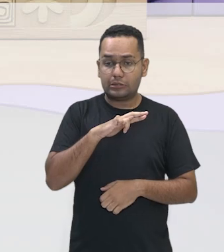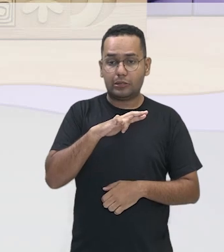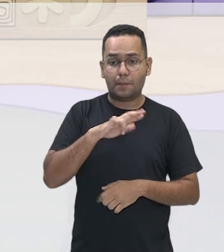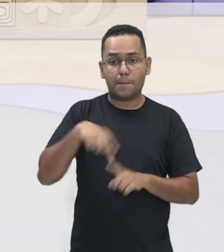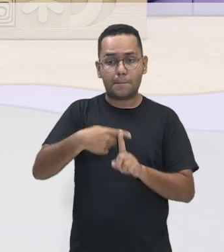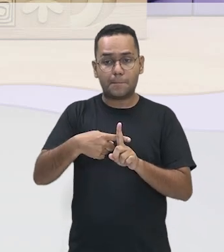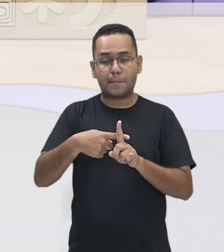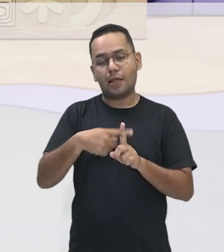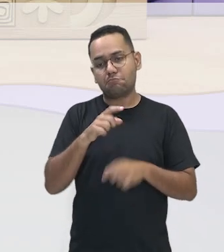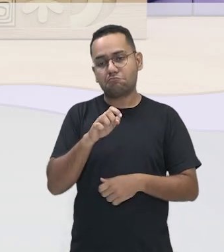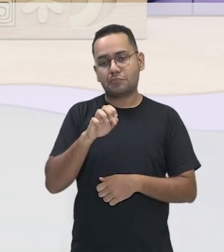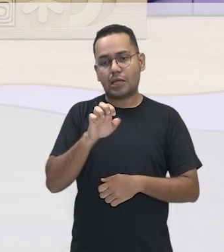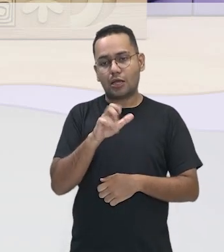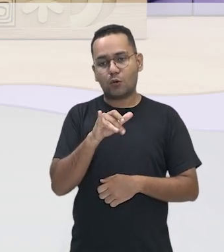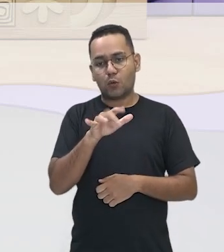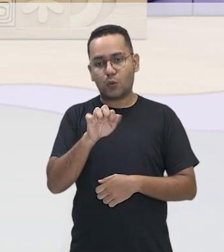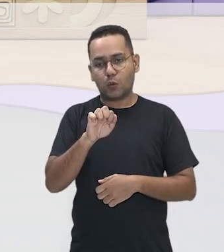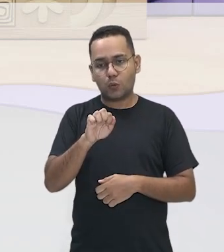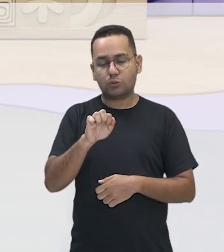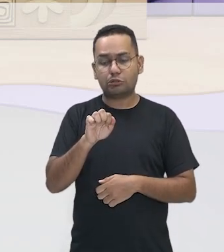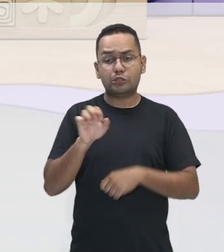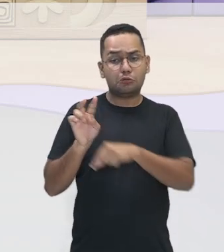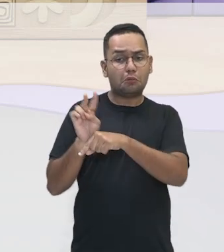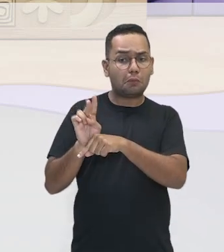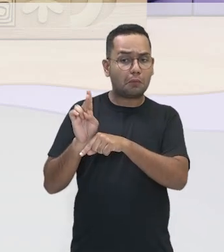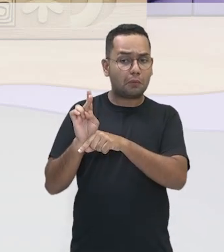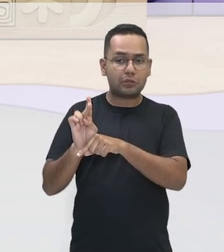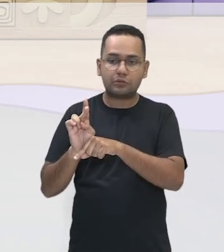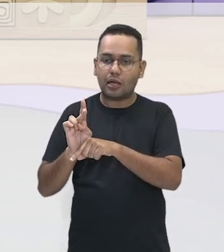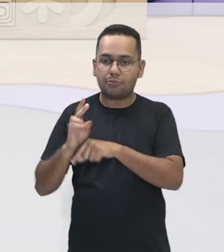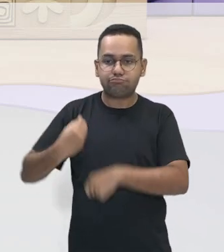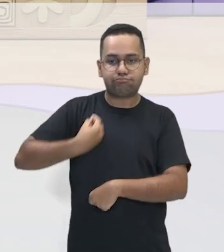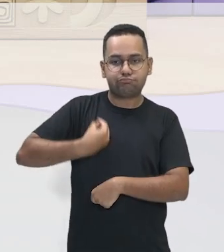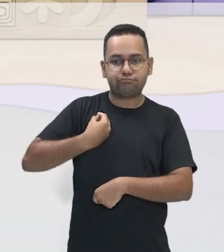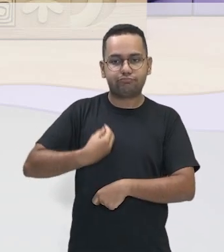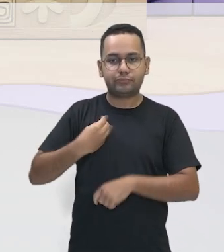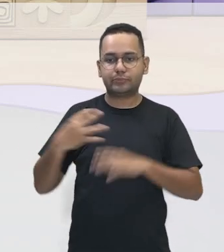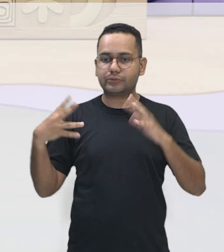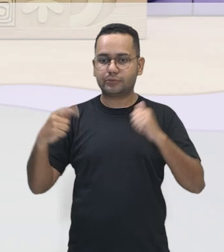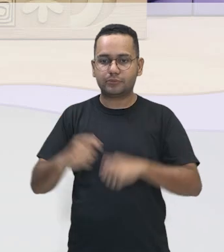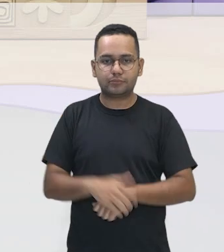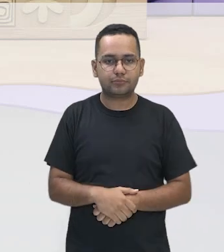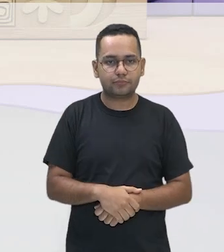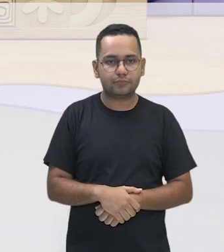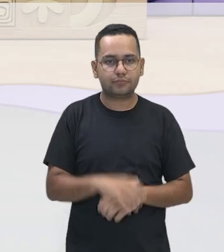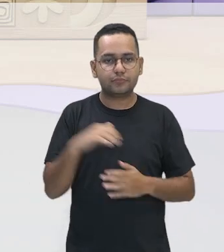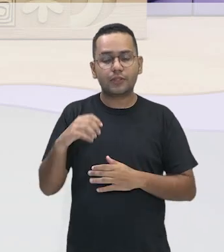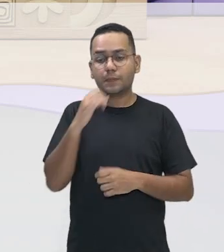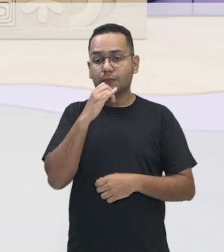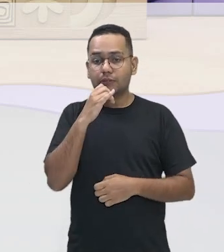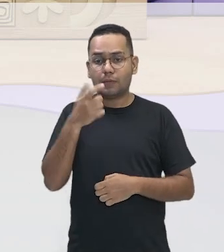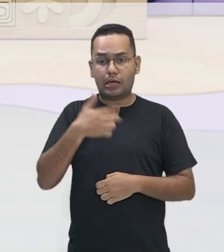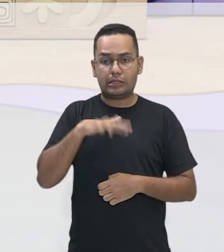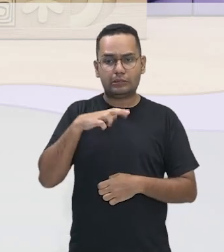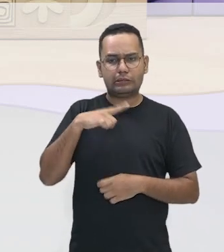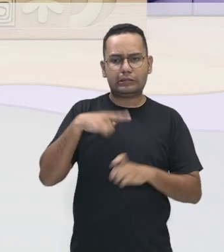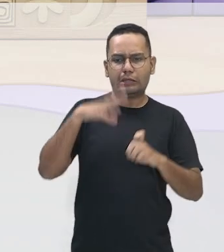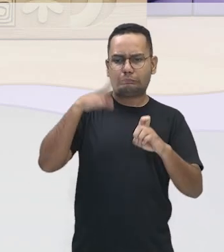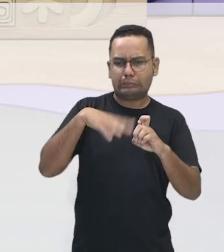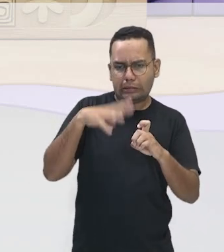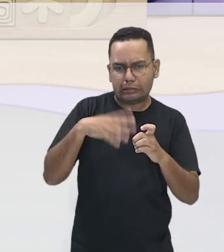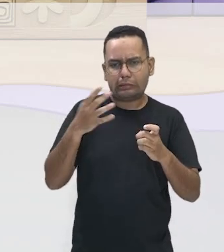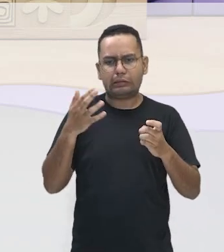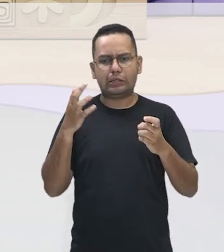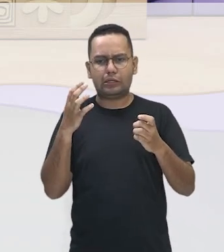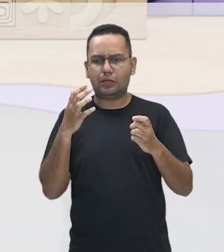a religião vai ter uma maneira de olhar a vida, olhar os seus mitos, olhar os seus ritos, a partir e